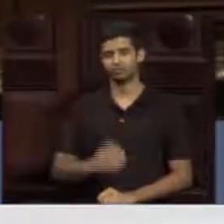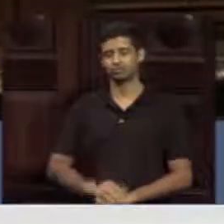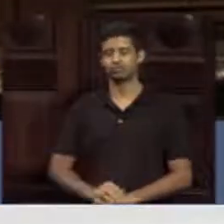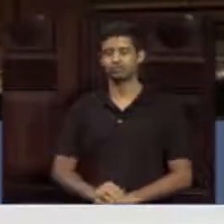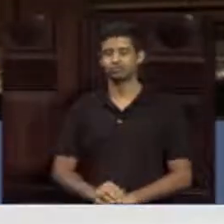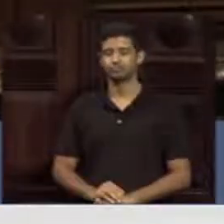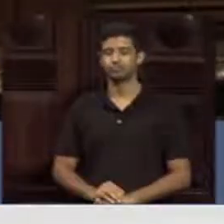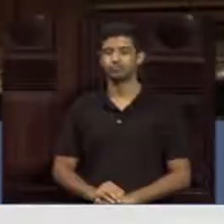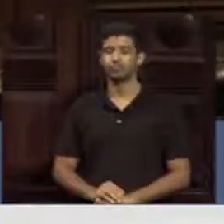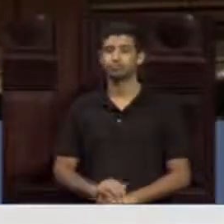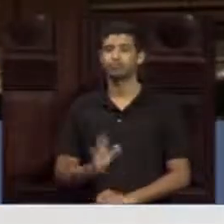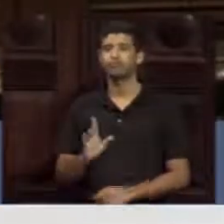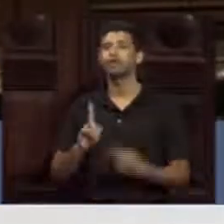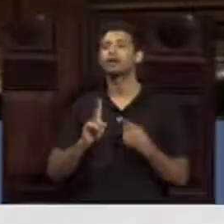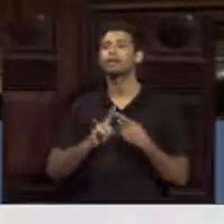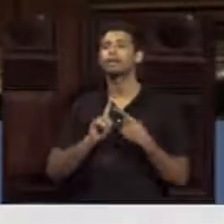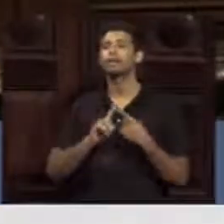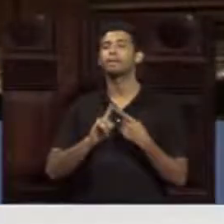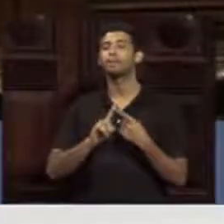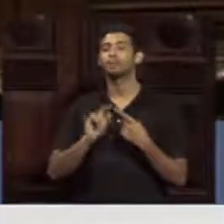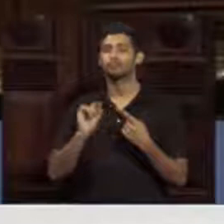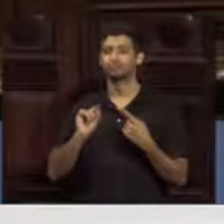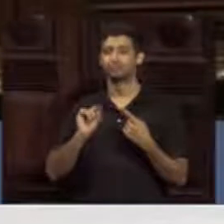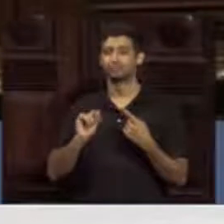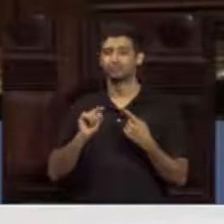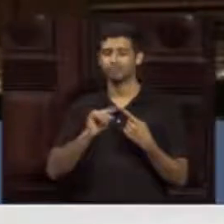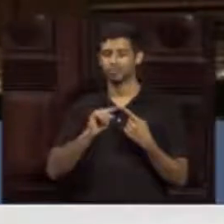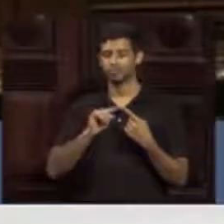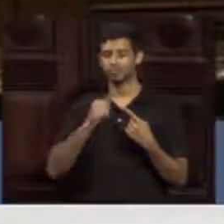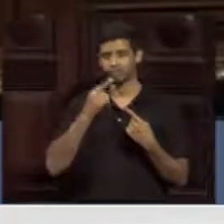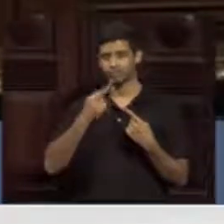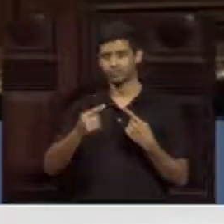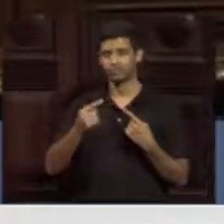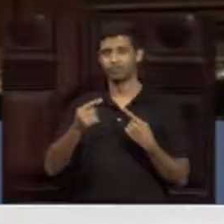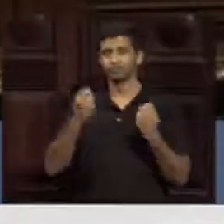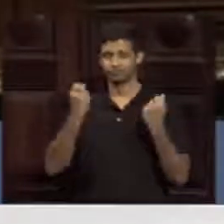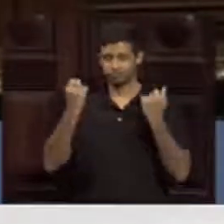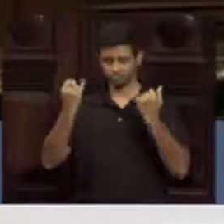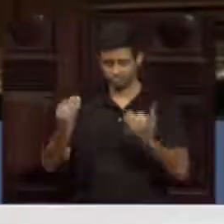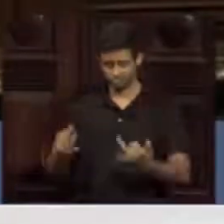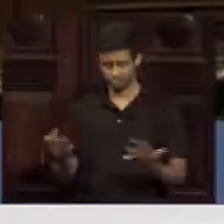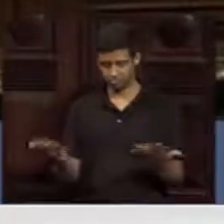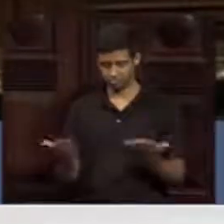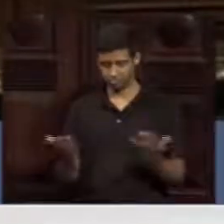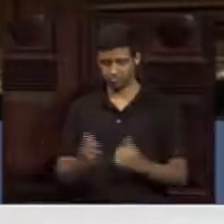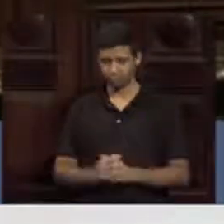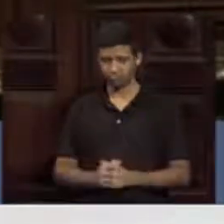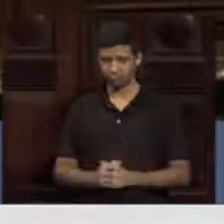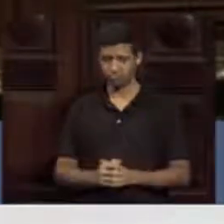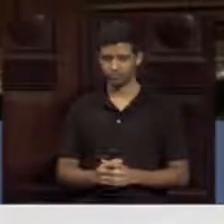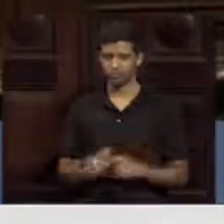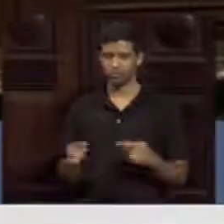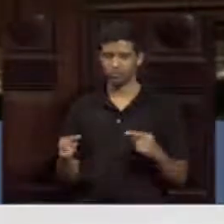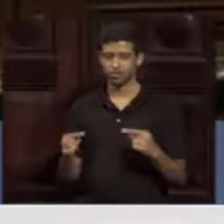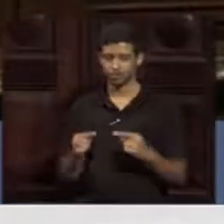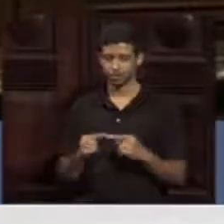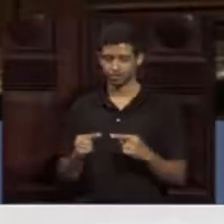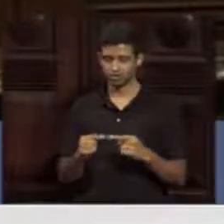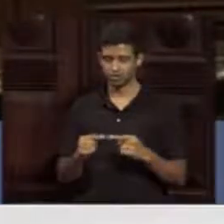O primeiro deles dizia respeito à categoria